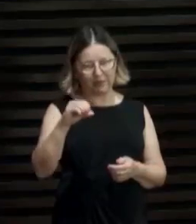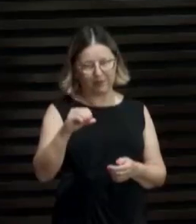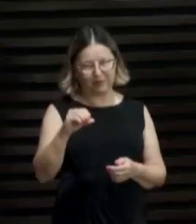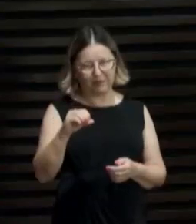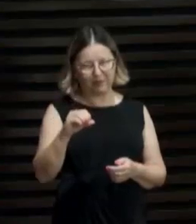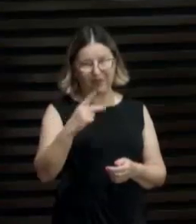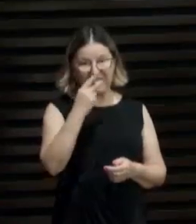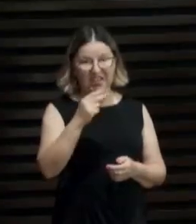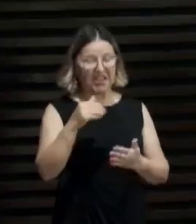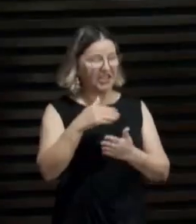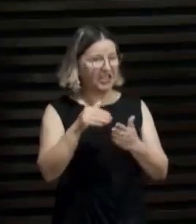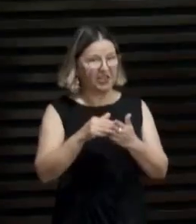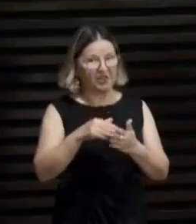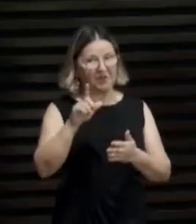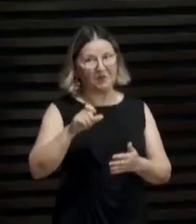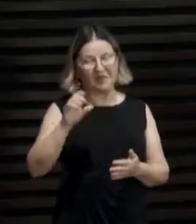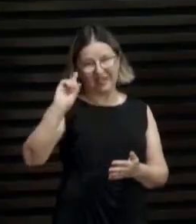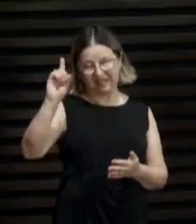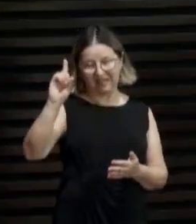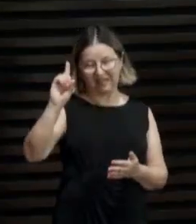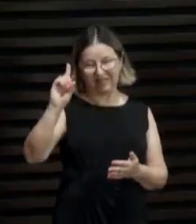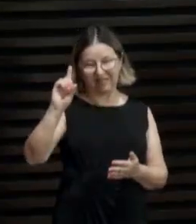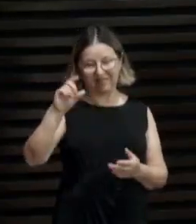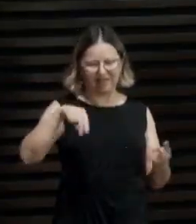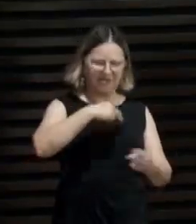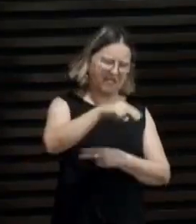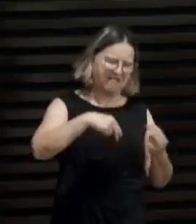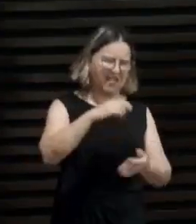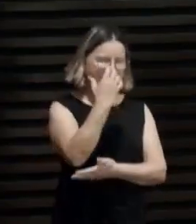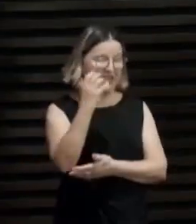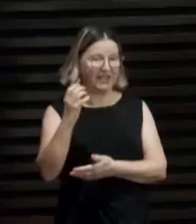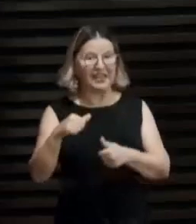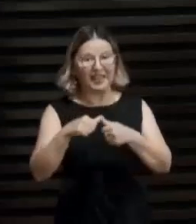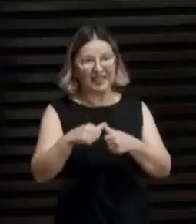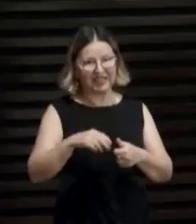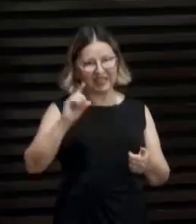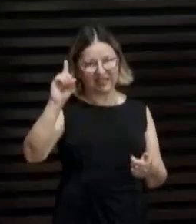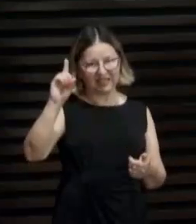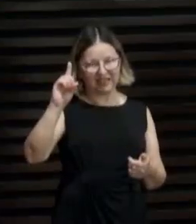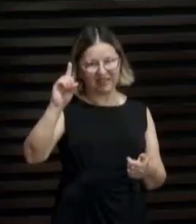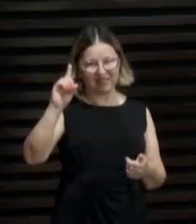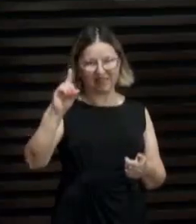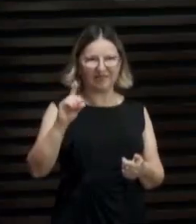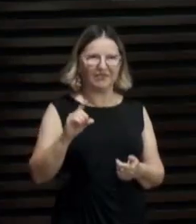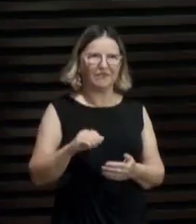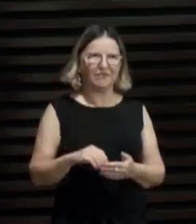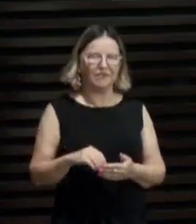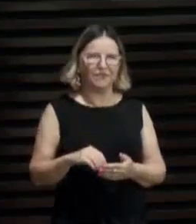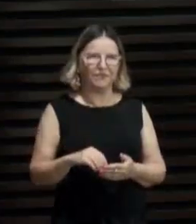faz parte de Deus, o universo, a natureza, esse Deus, ele se identifica com tudo isso. Ele não